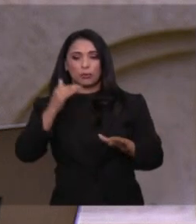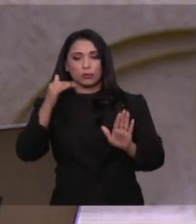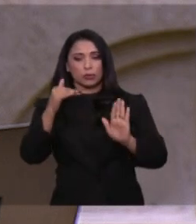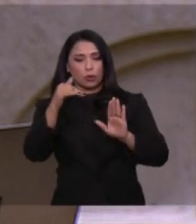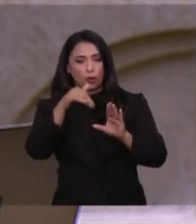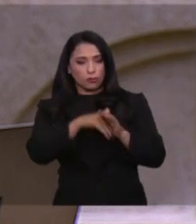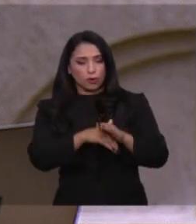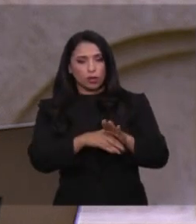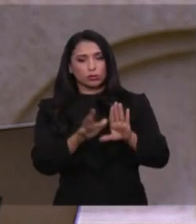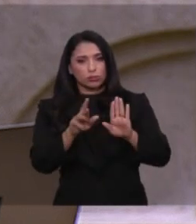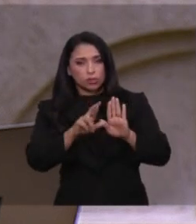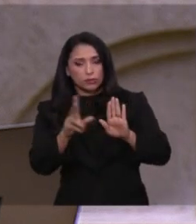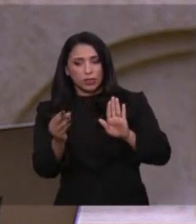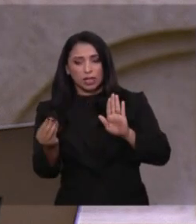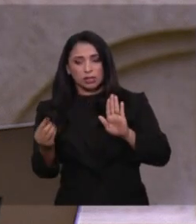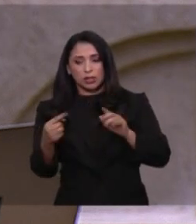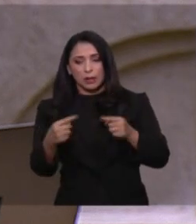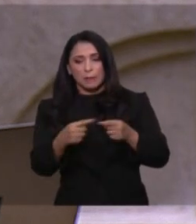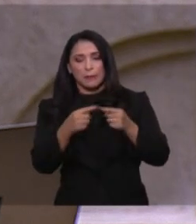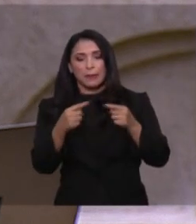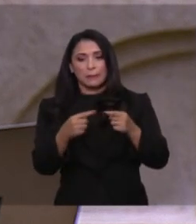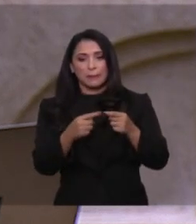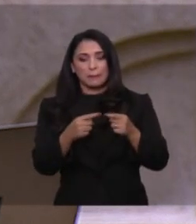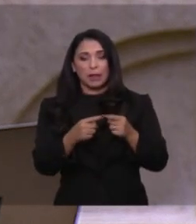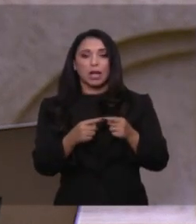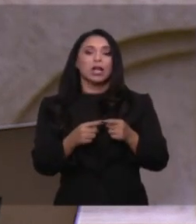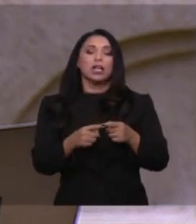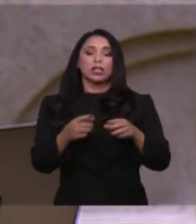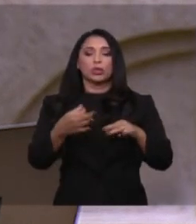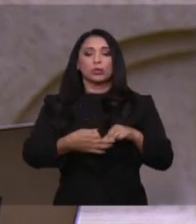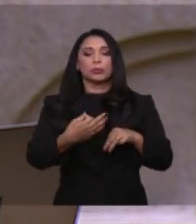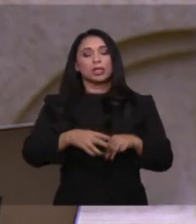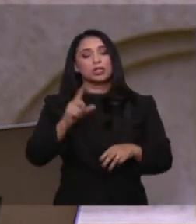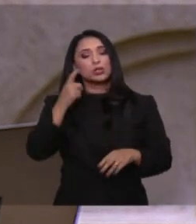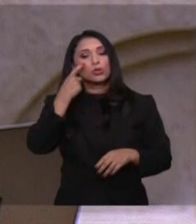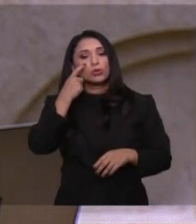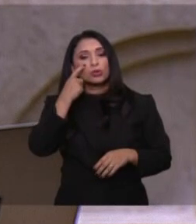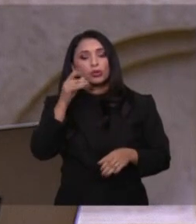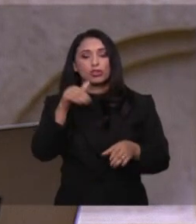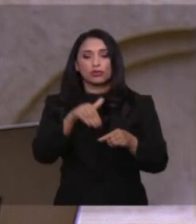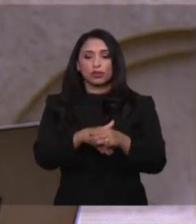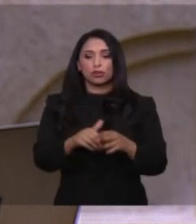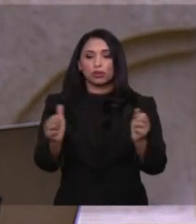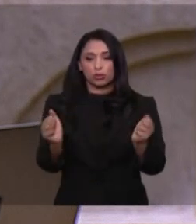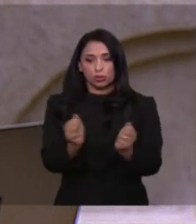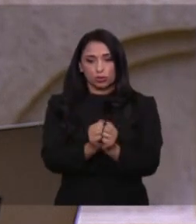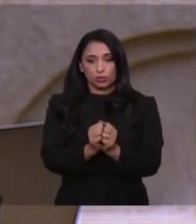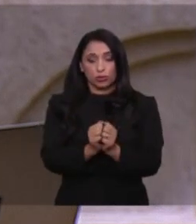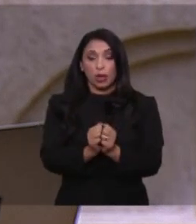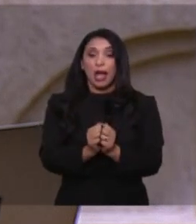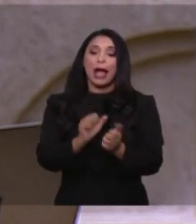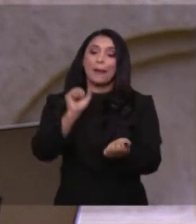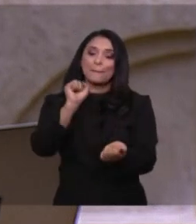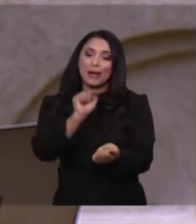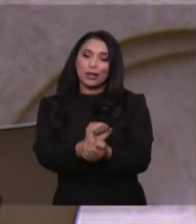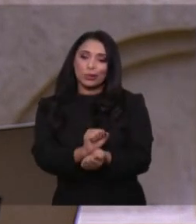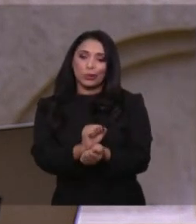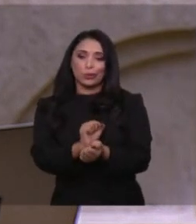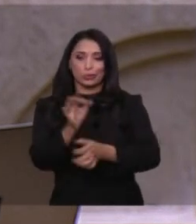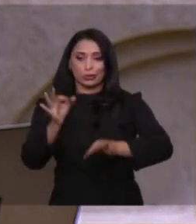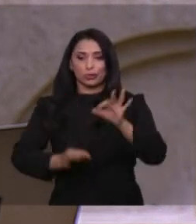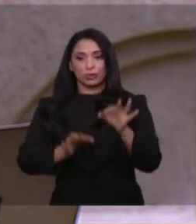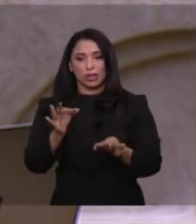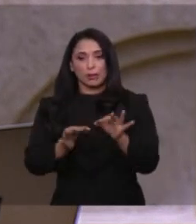nesse ponto foi acompanhado pelo eminente ministro Nunes Marques. E aí o julgamento foi suspenso.